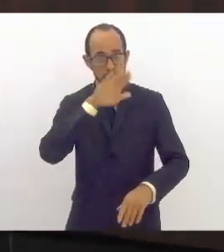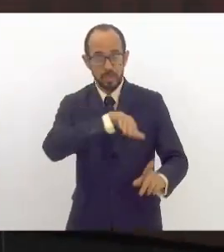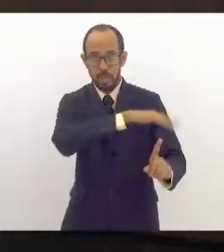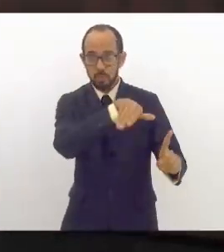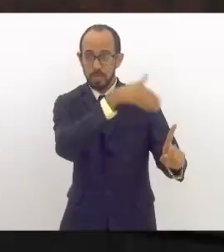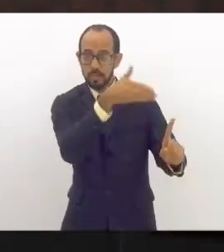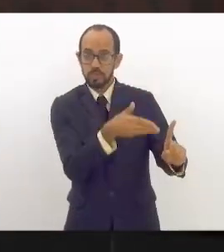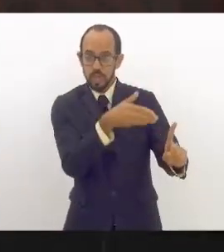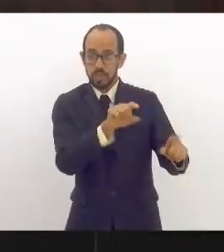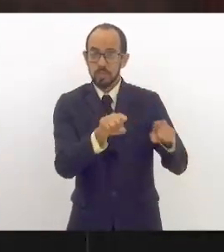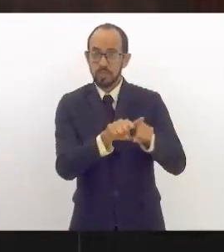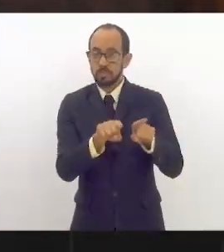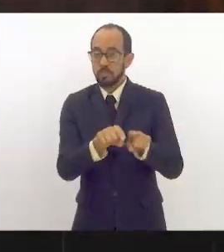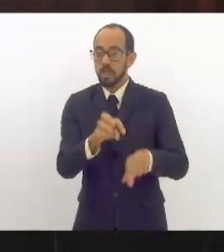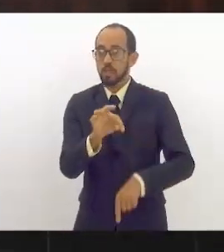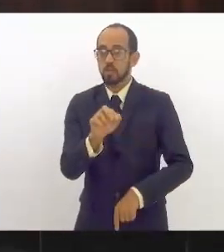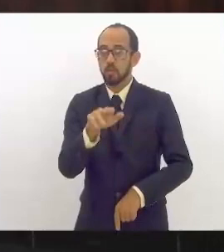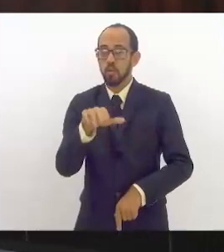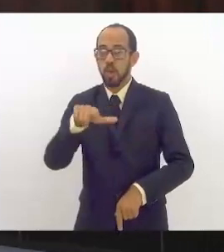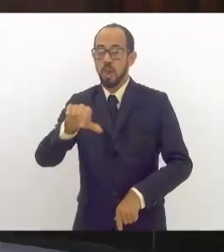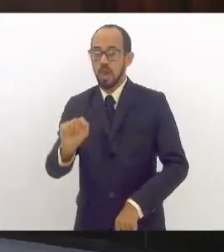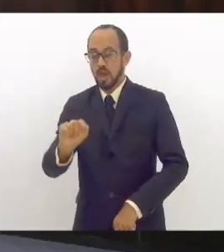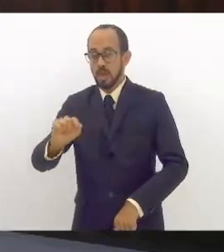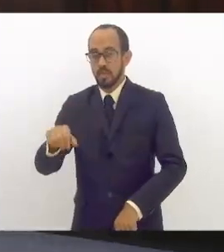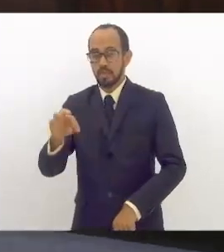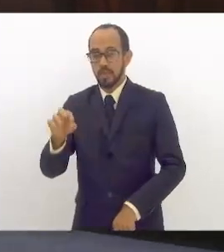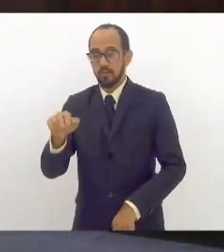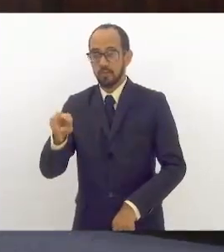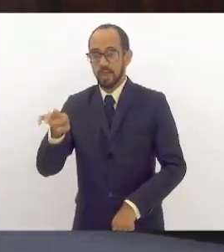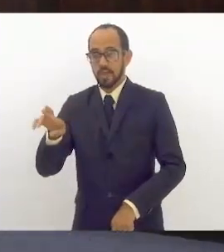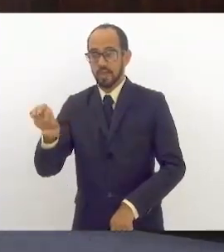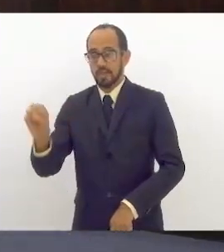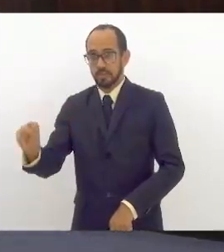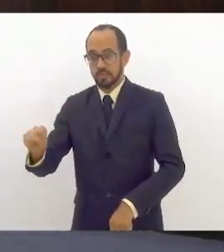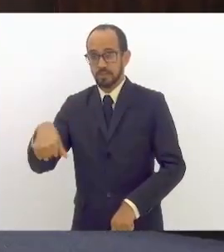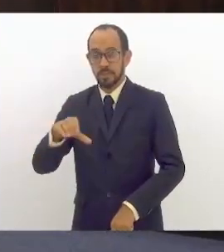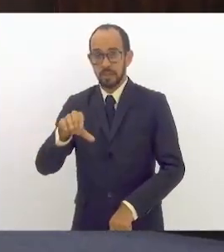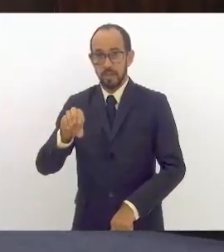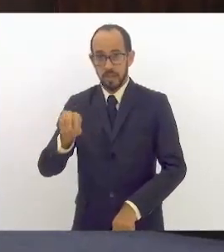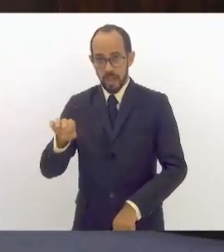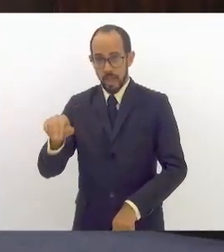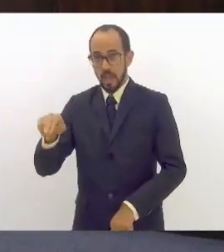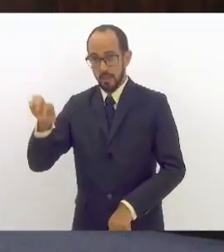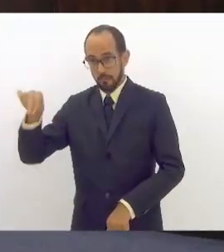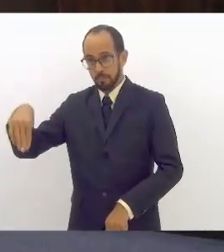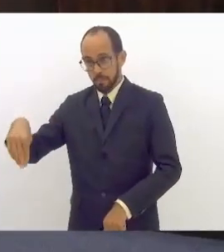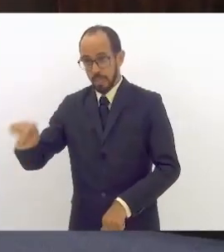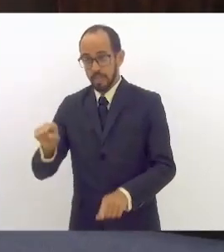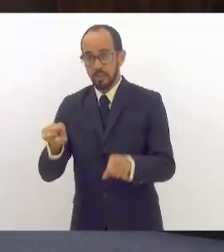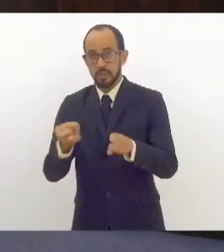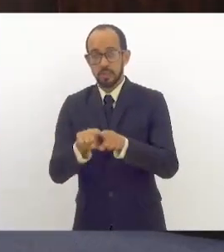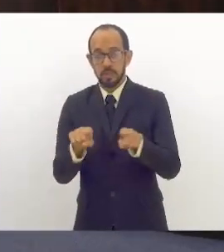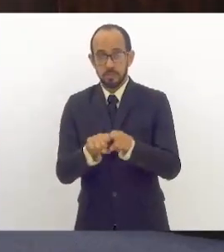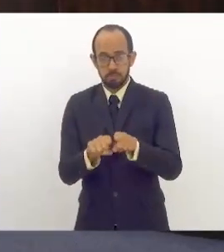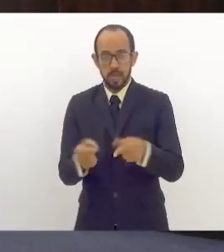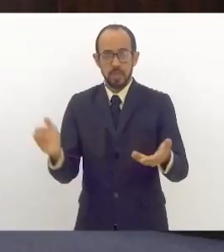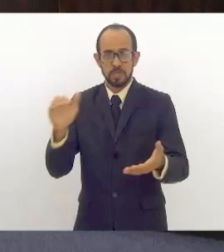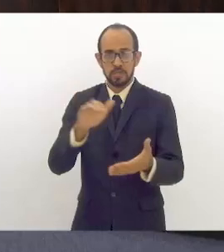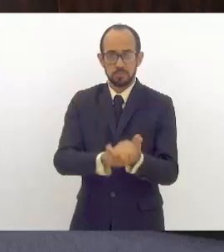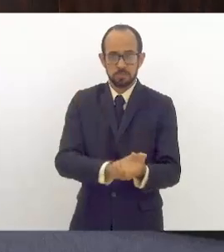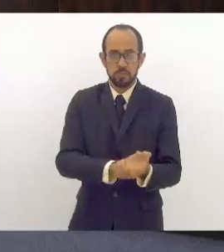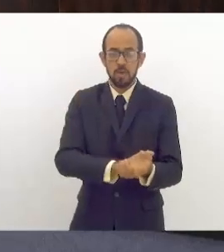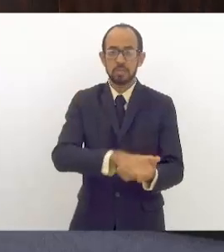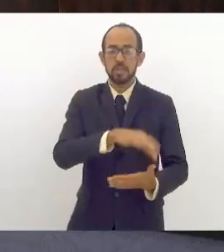de Tula Tavares de Carmem Lúcia da Silva esposa de